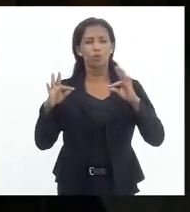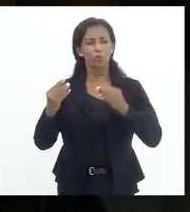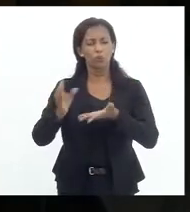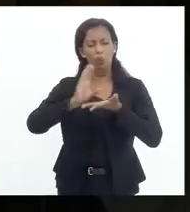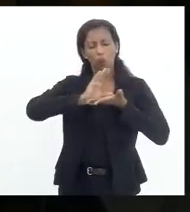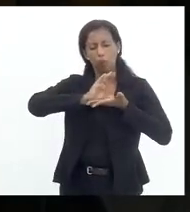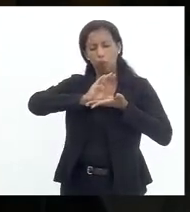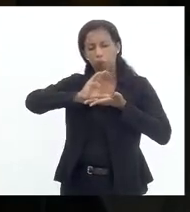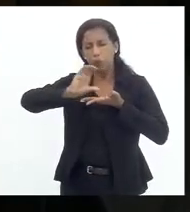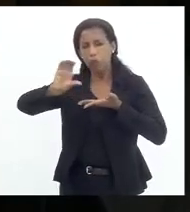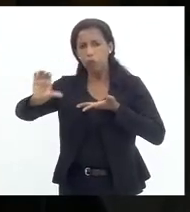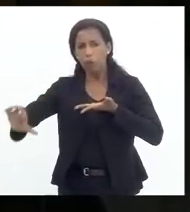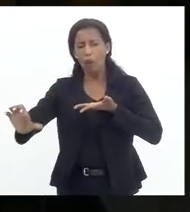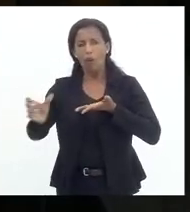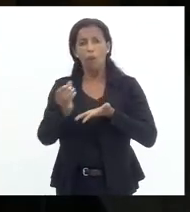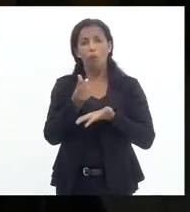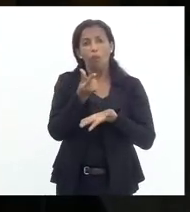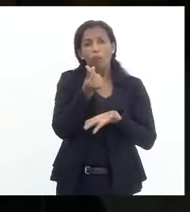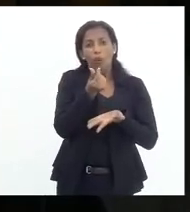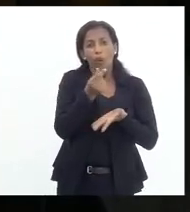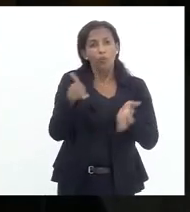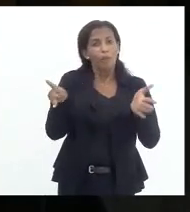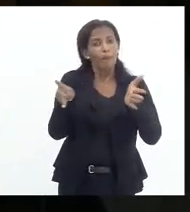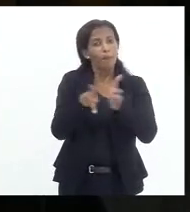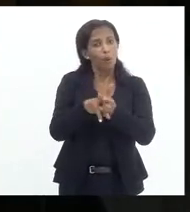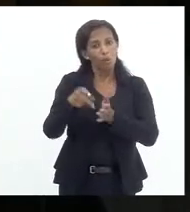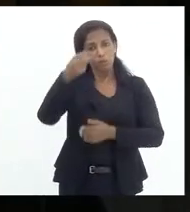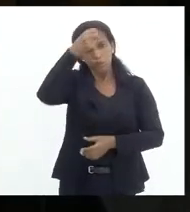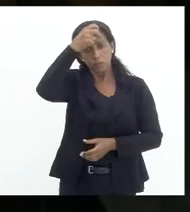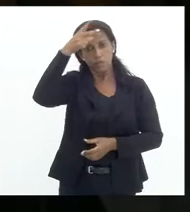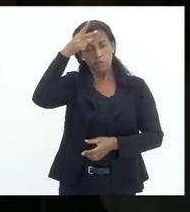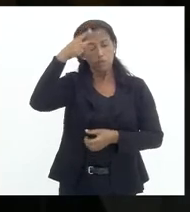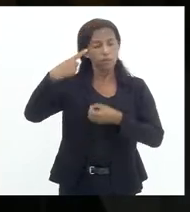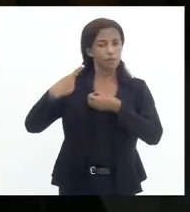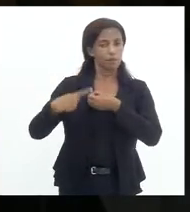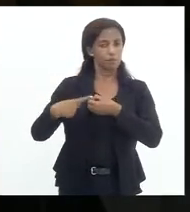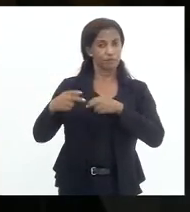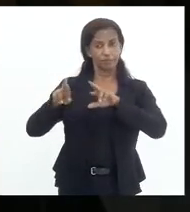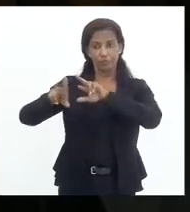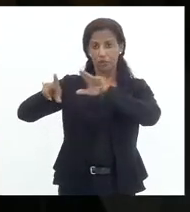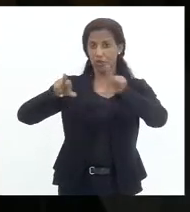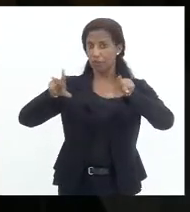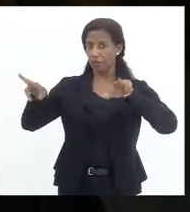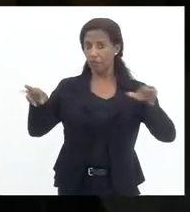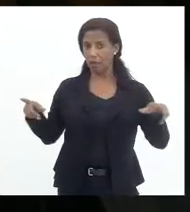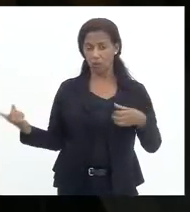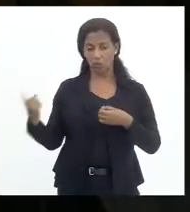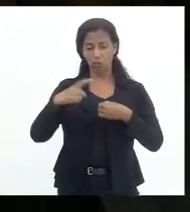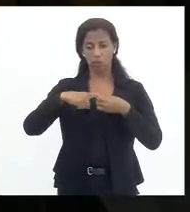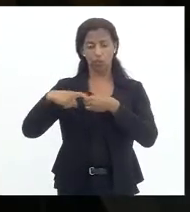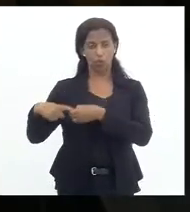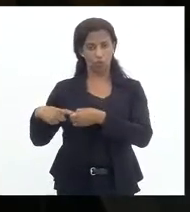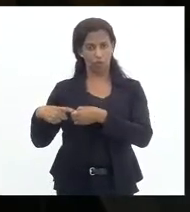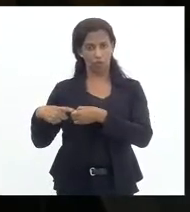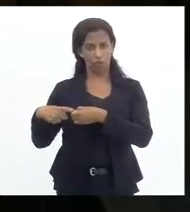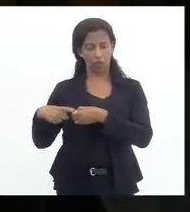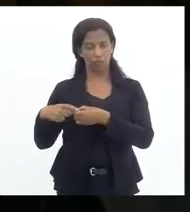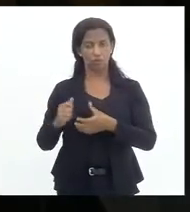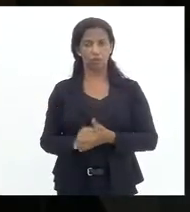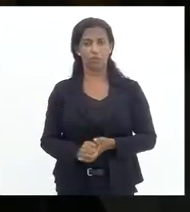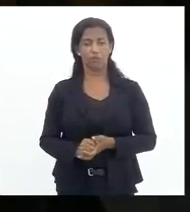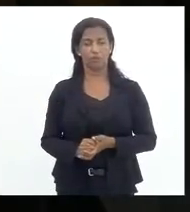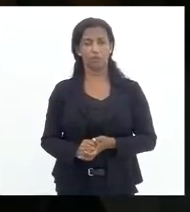financiado por recursos municipais Diferentemente dos outros convênios e congêneres